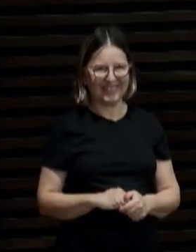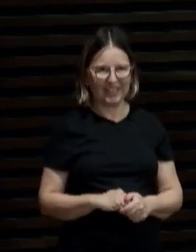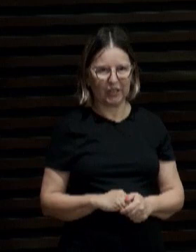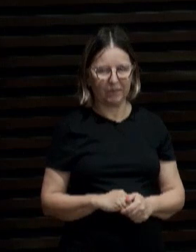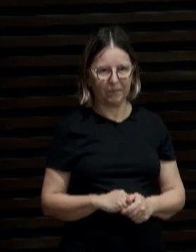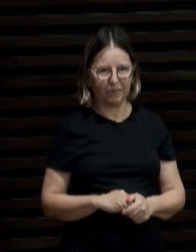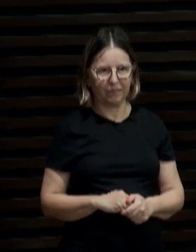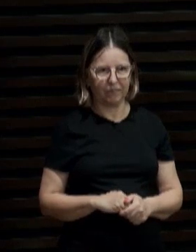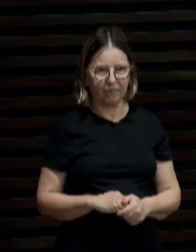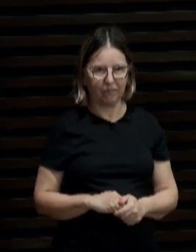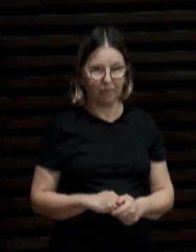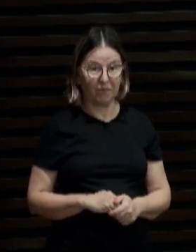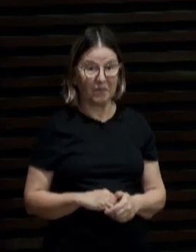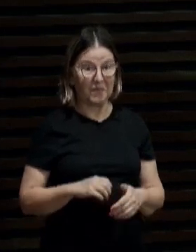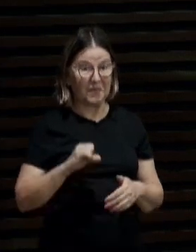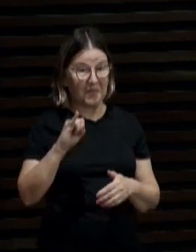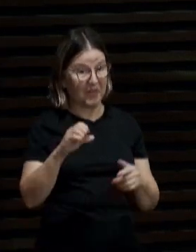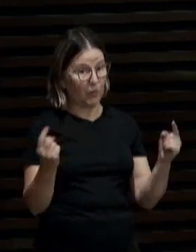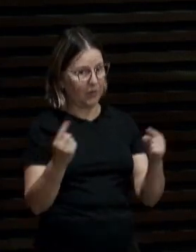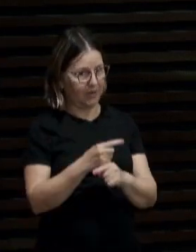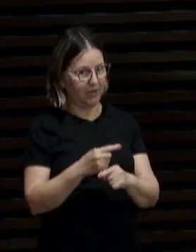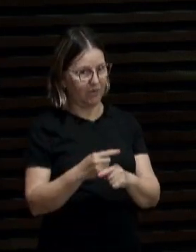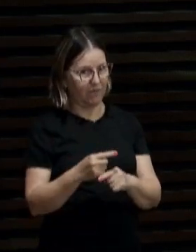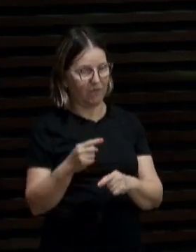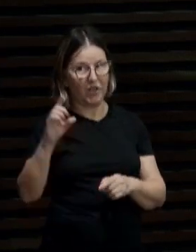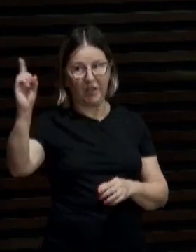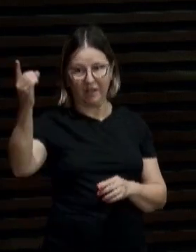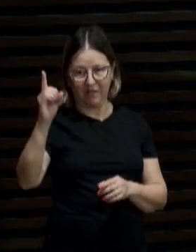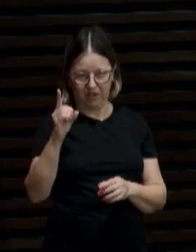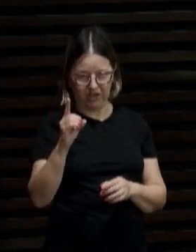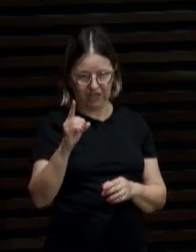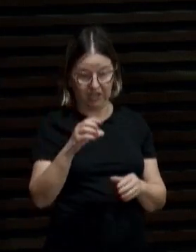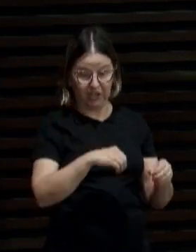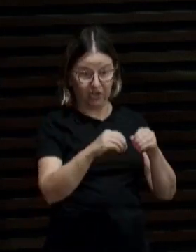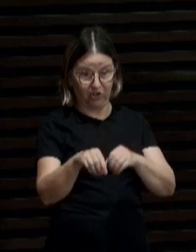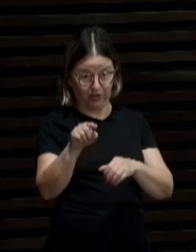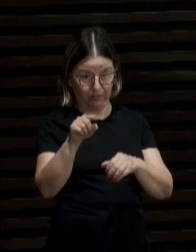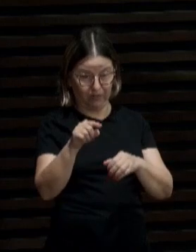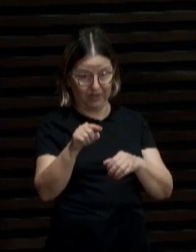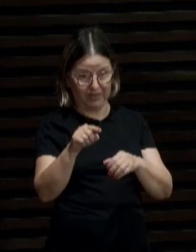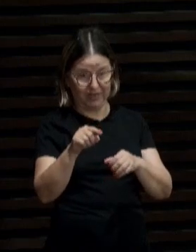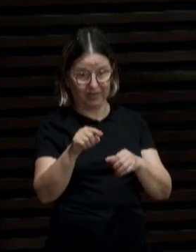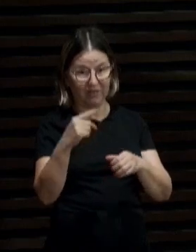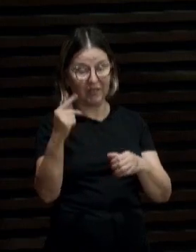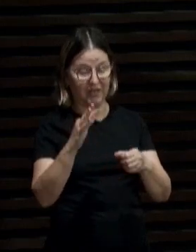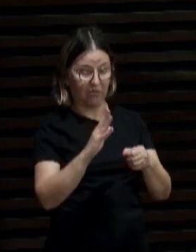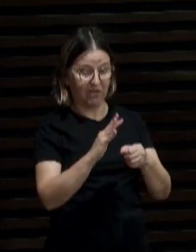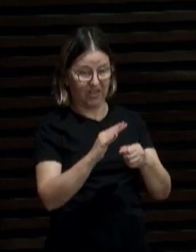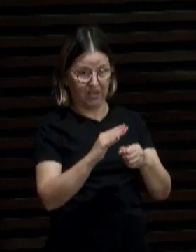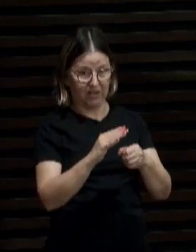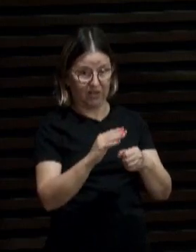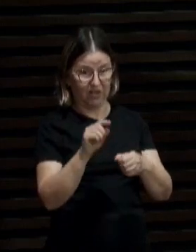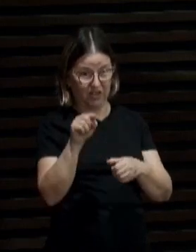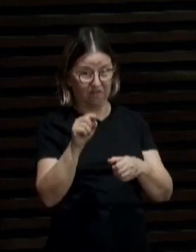E se não, eu venho a ti e te moverei do teu lugar, o teu candeeiro. Você vai ficar sem luz. Vocês vão se tornar uma